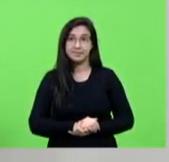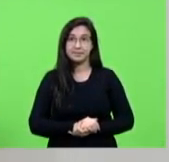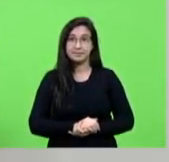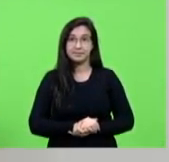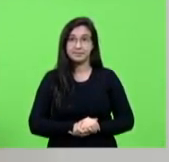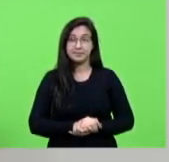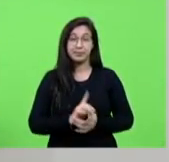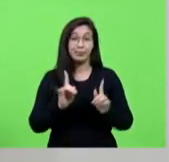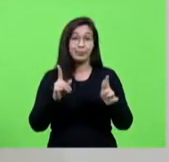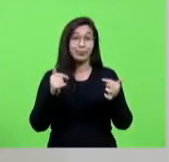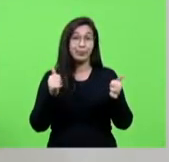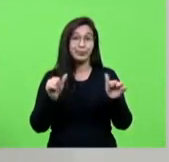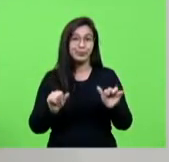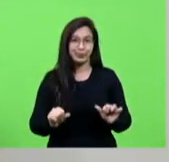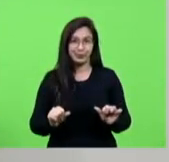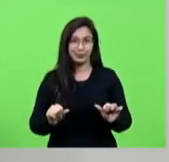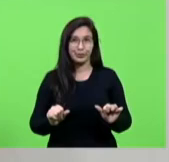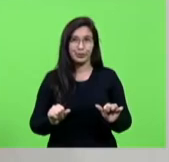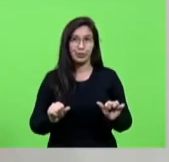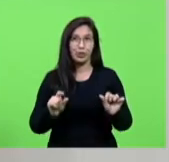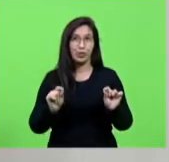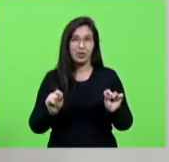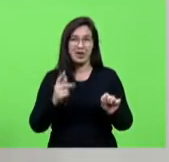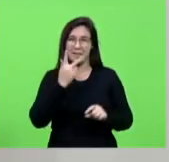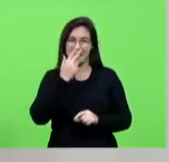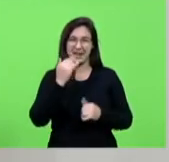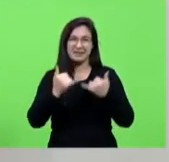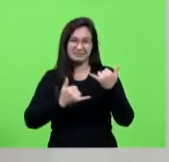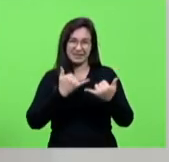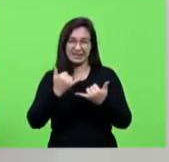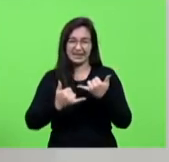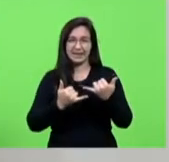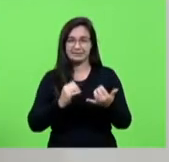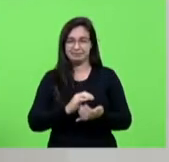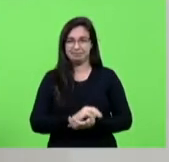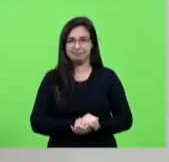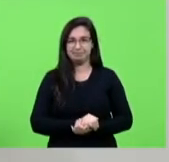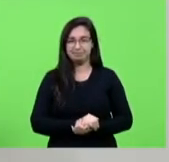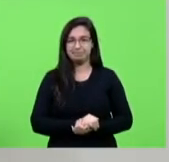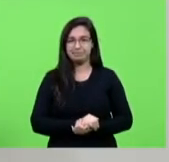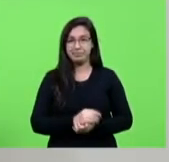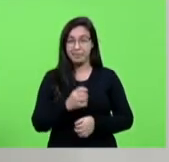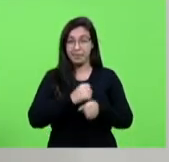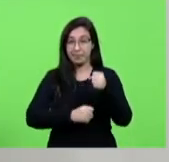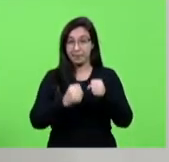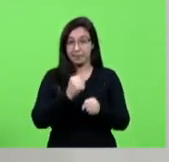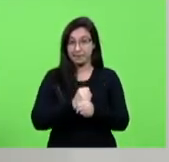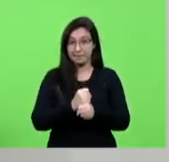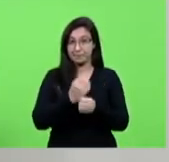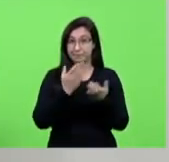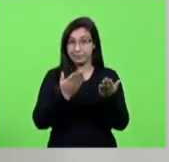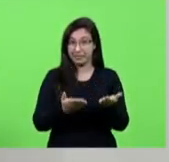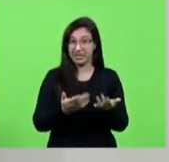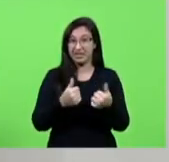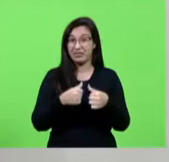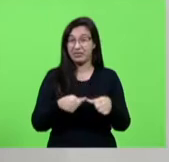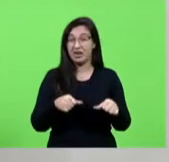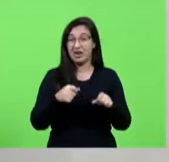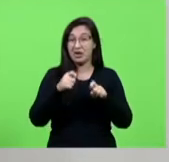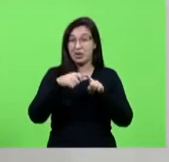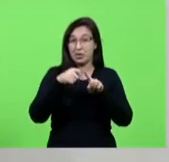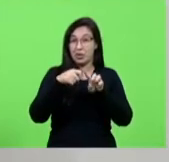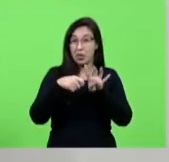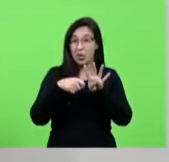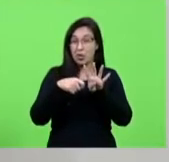E o pior, não, isso aqui parece brincadeira. Ano passado, eles ficaram quase 4 meses